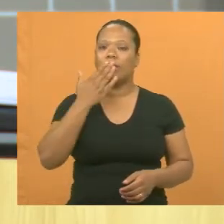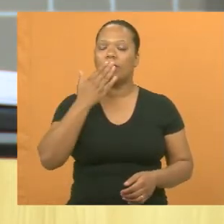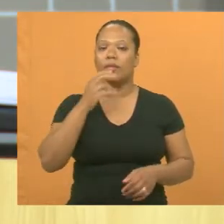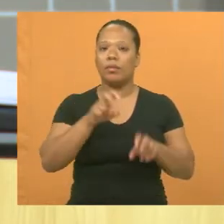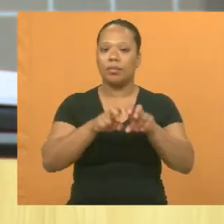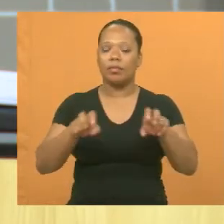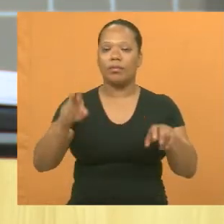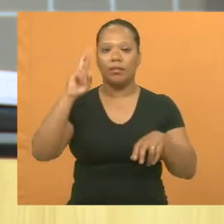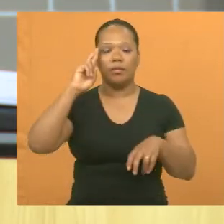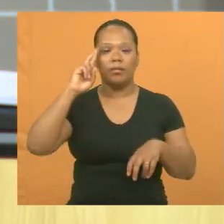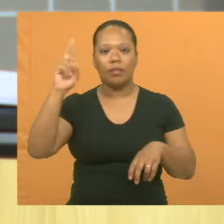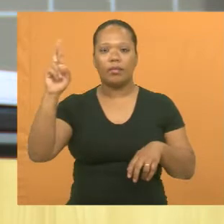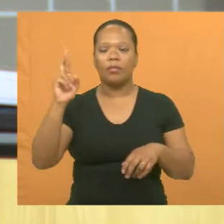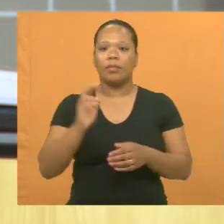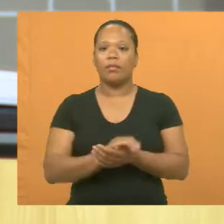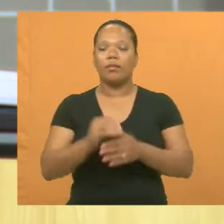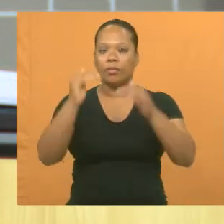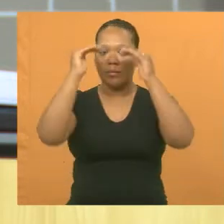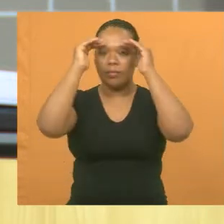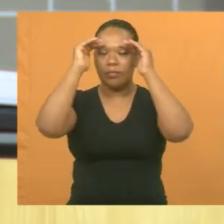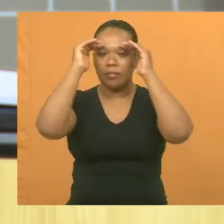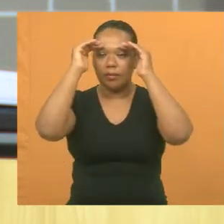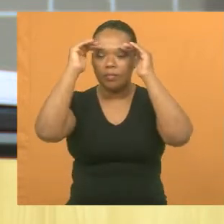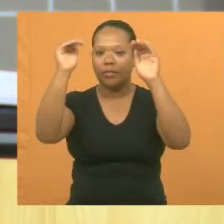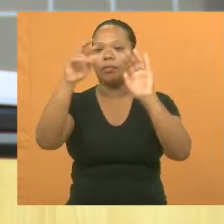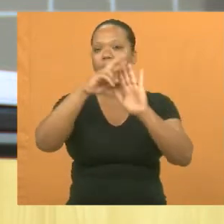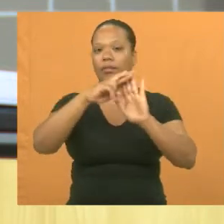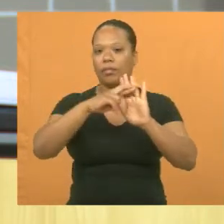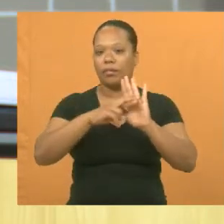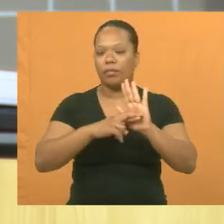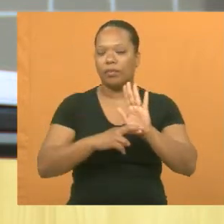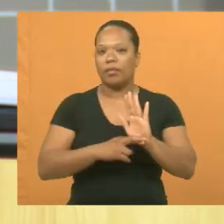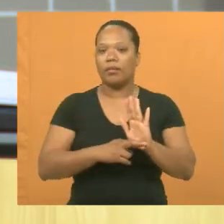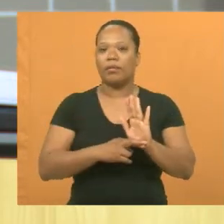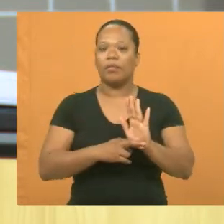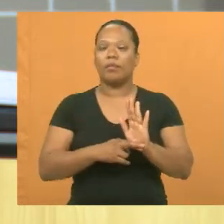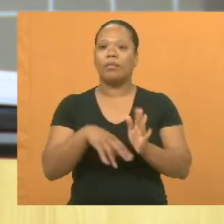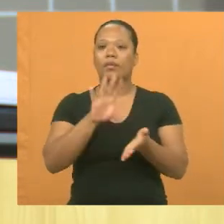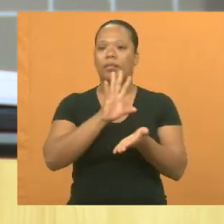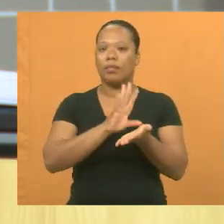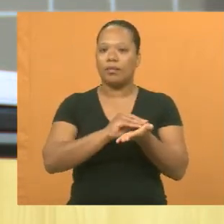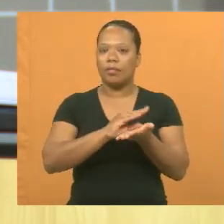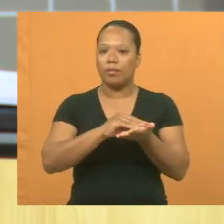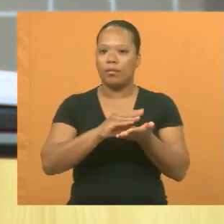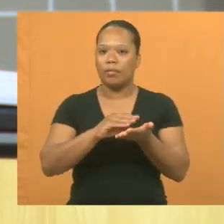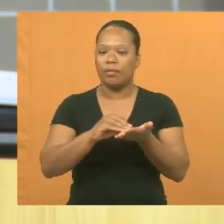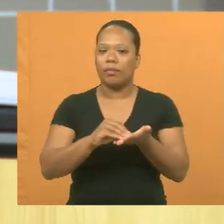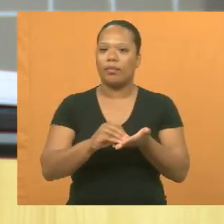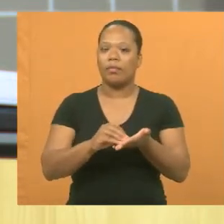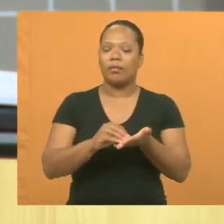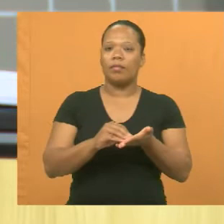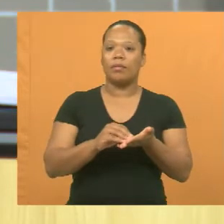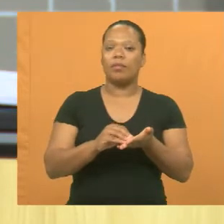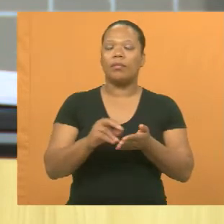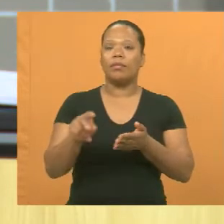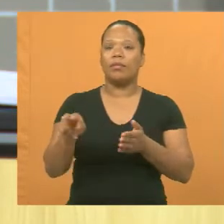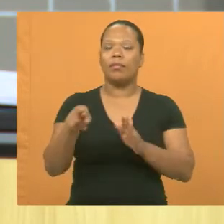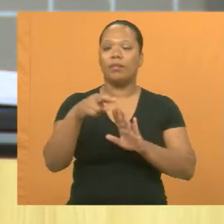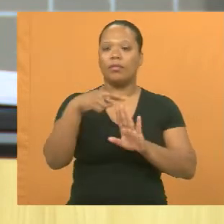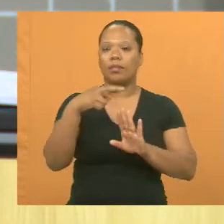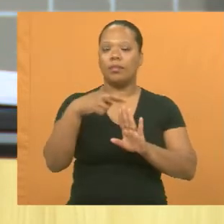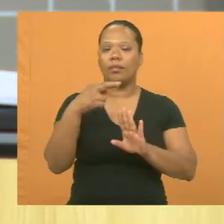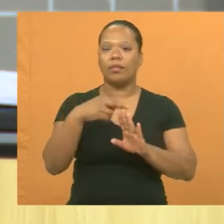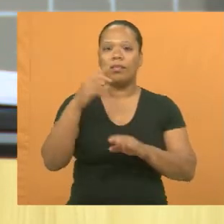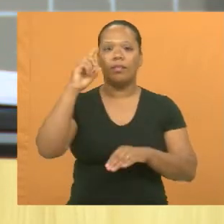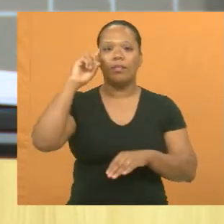desta casa, cumpridas as formalidades regimentais, seja constado na ata dos trabalhos dessa sessão o registro do transcurso